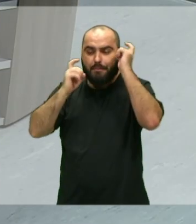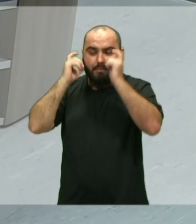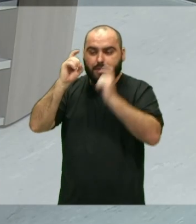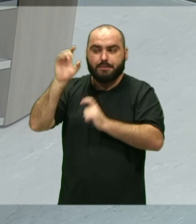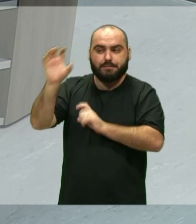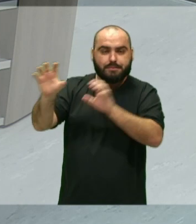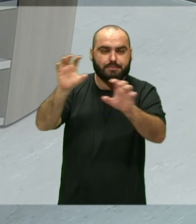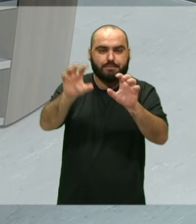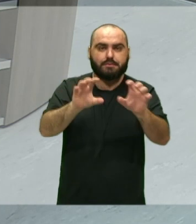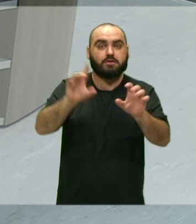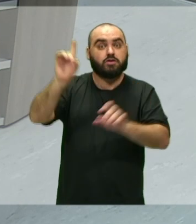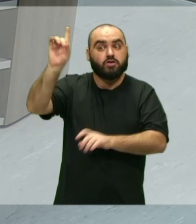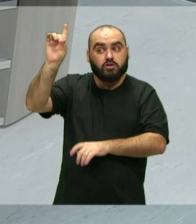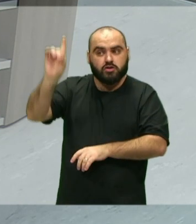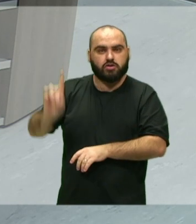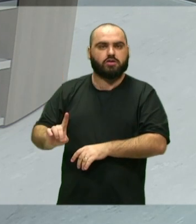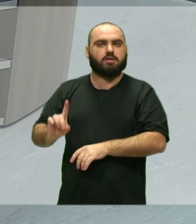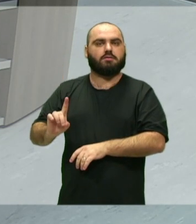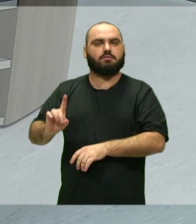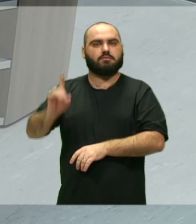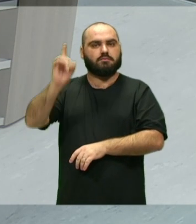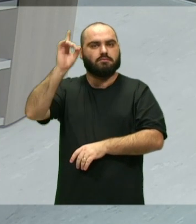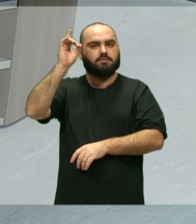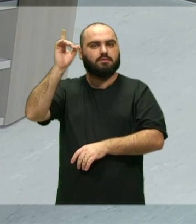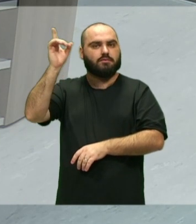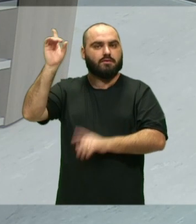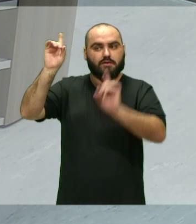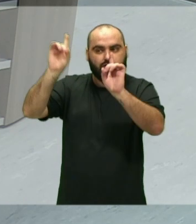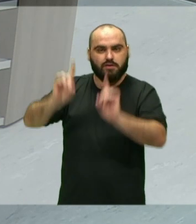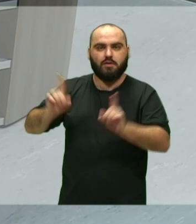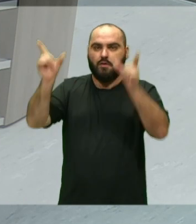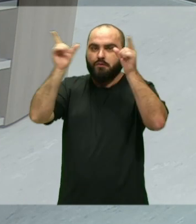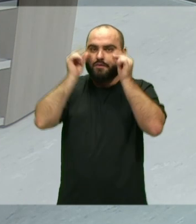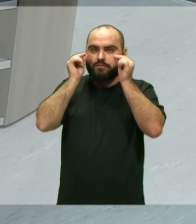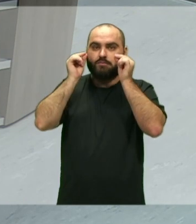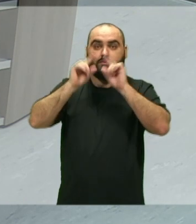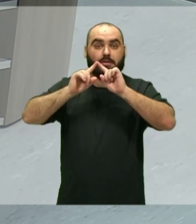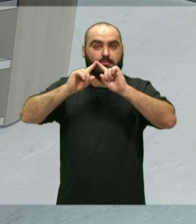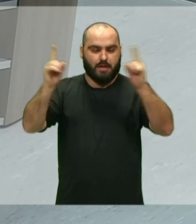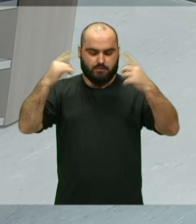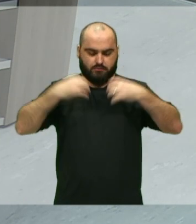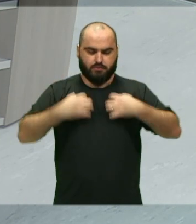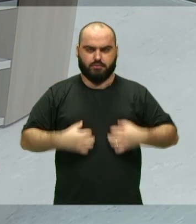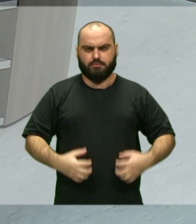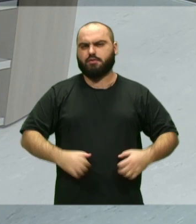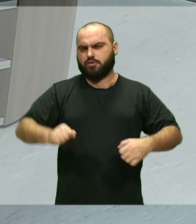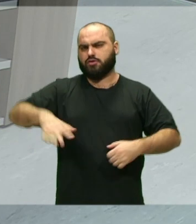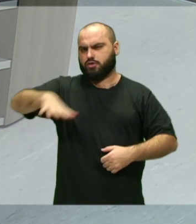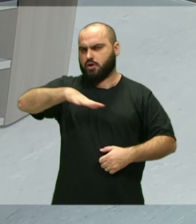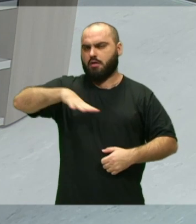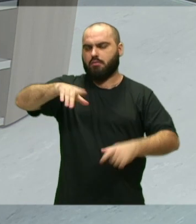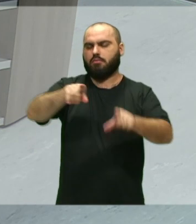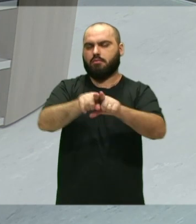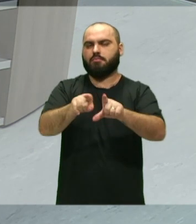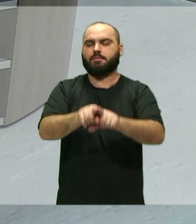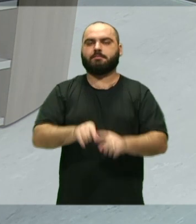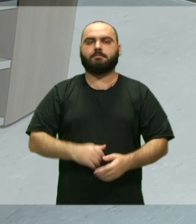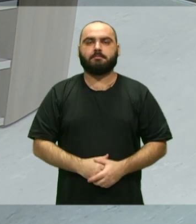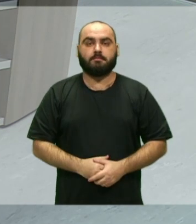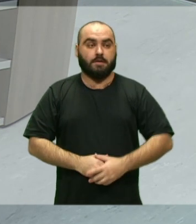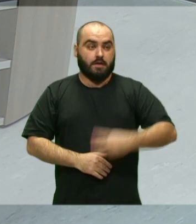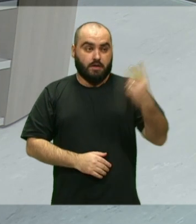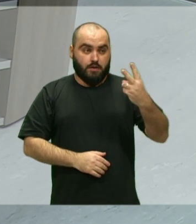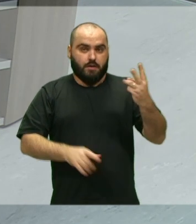direito do deficiente visual, especificamente, mas do deficiente físico como um todo. E essas 2 leis, a